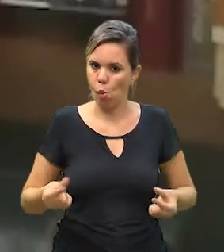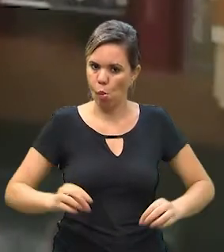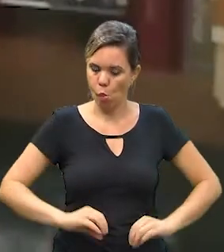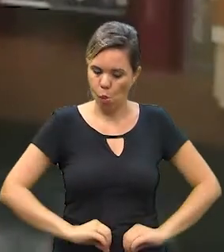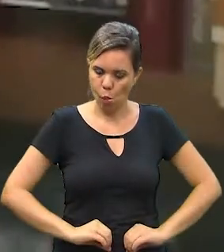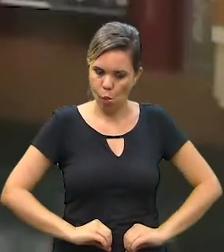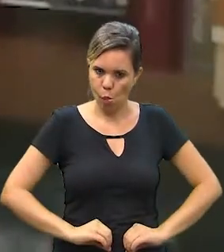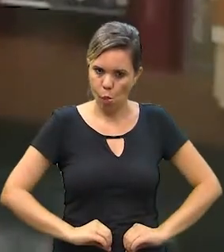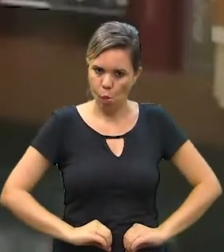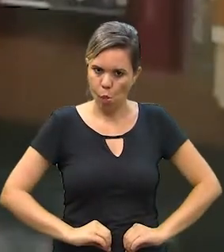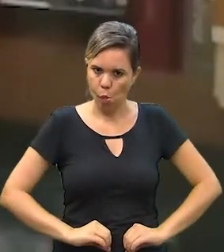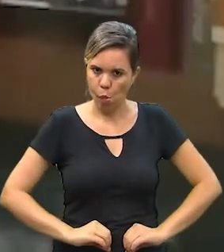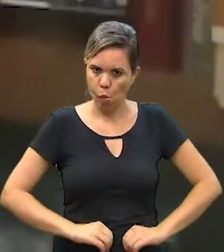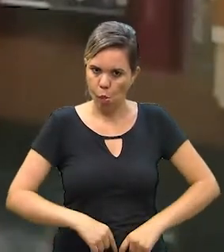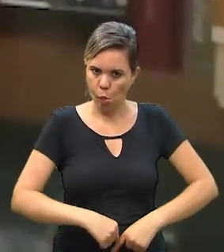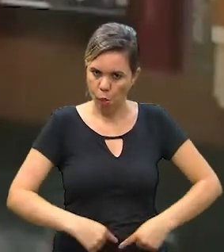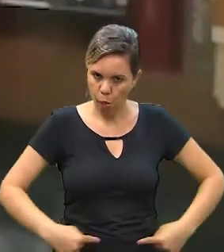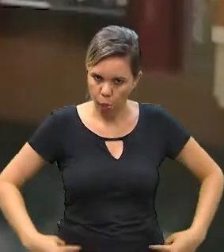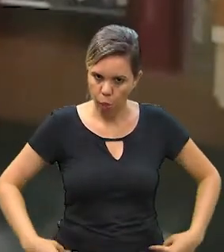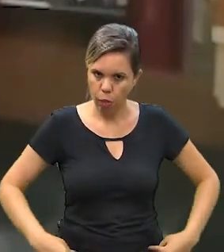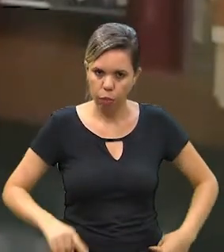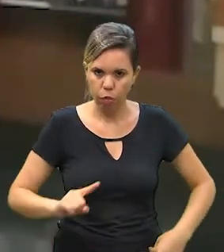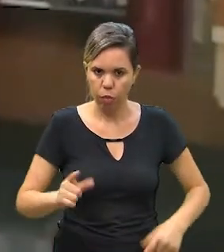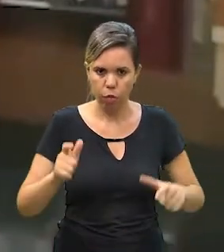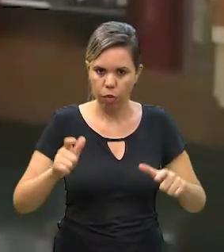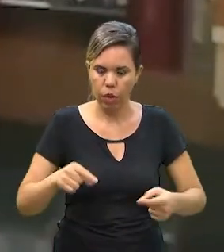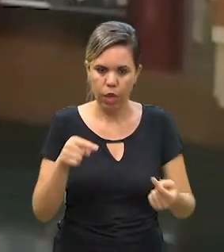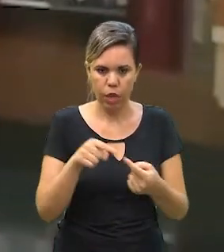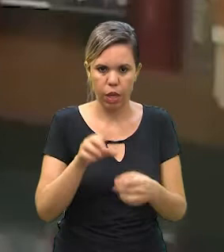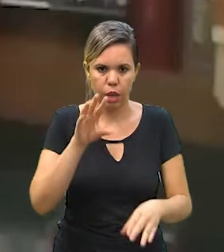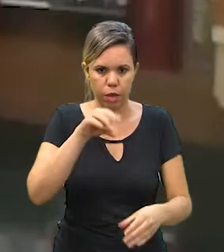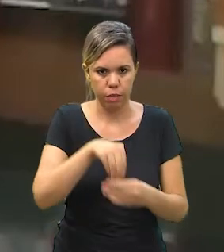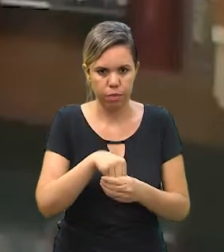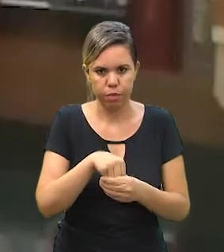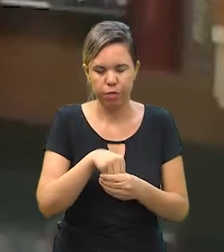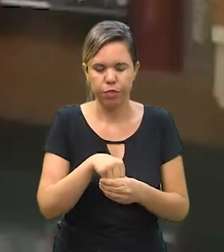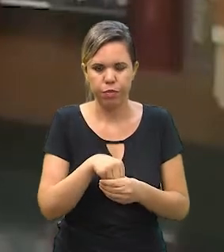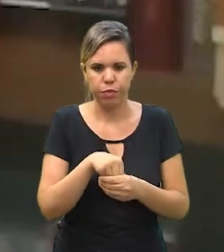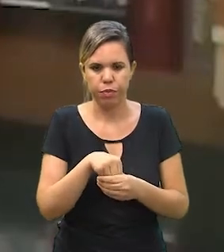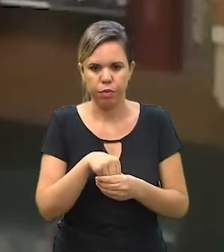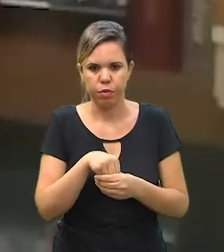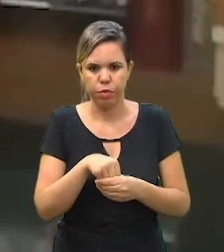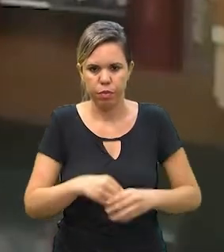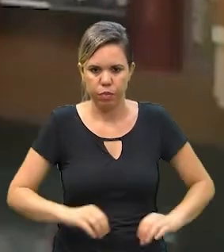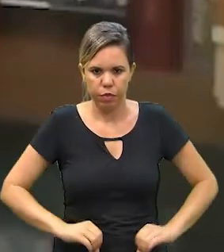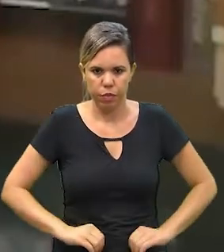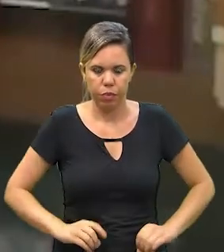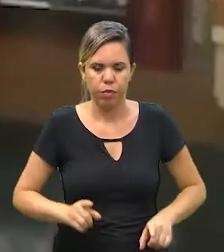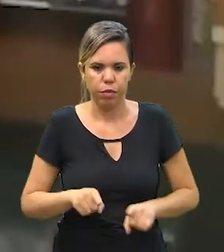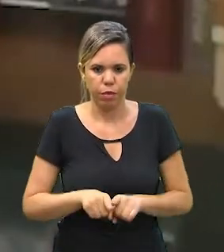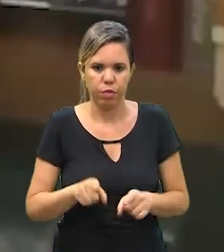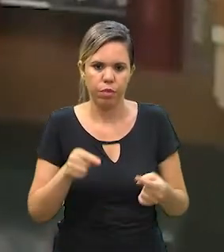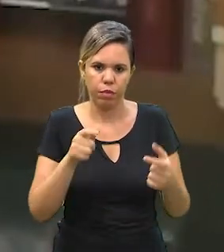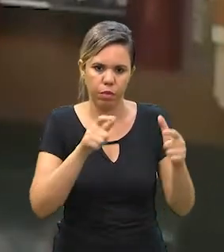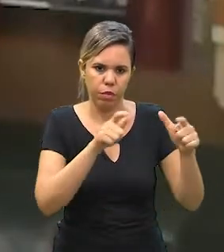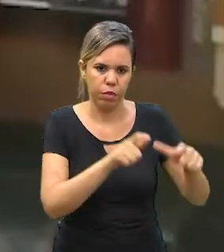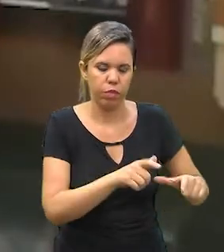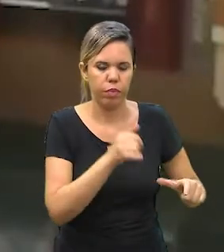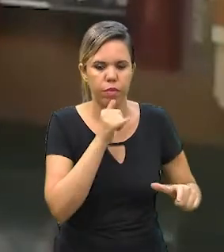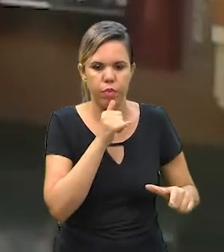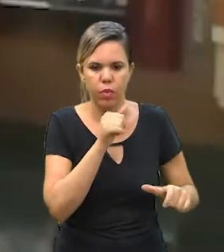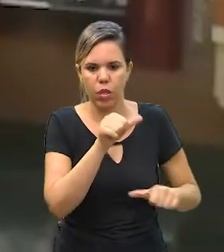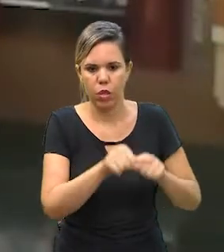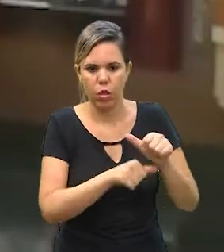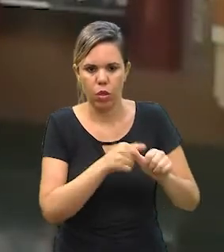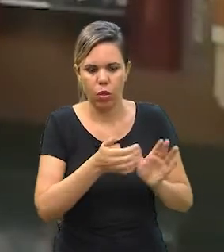chama de endométrio. Quando ele não está localizado dentro da cavidade uterina, Ele pode estar localizado, por exemplo,